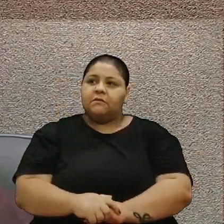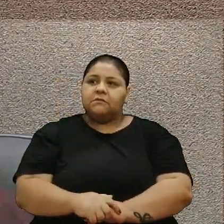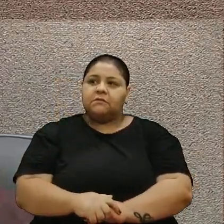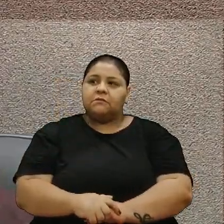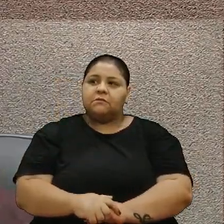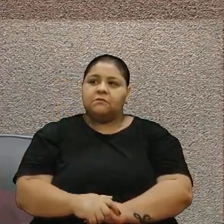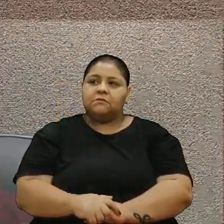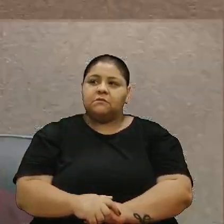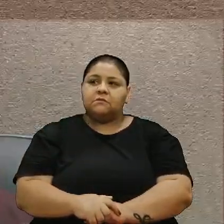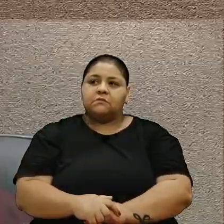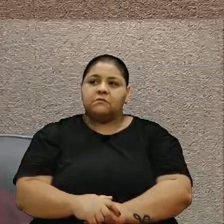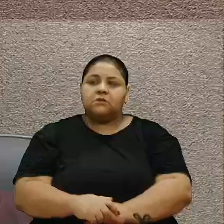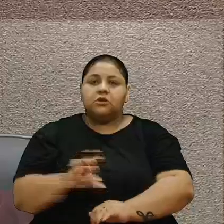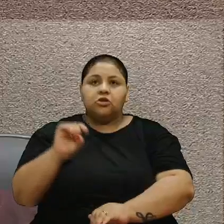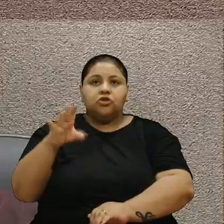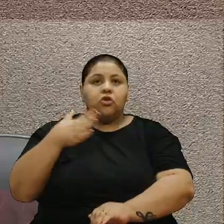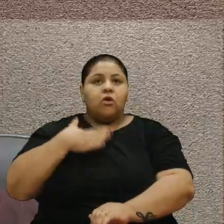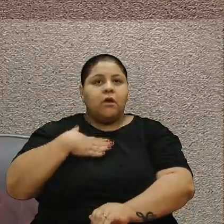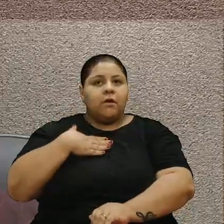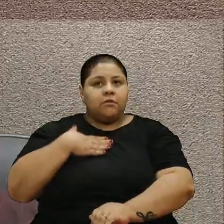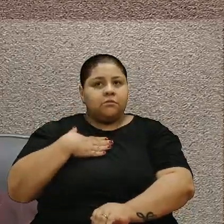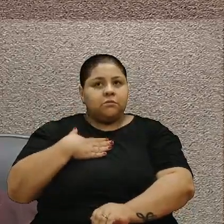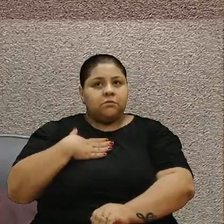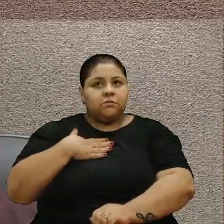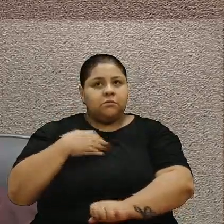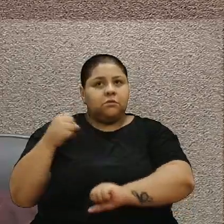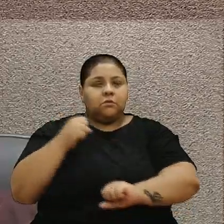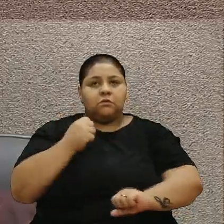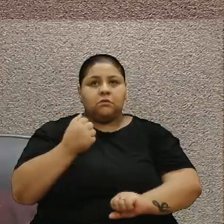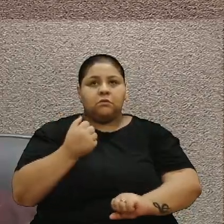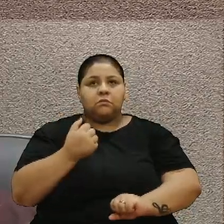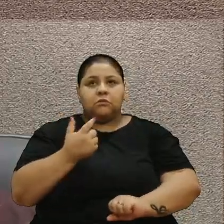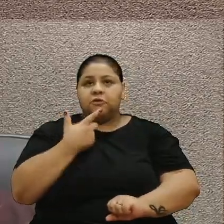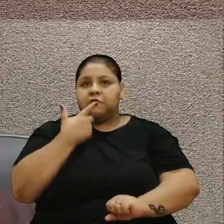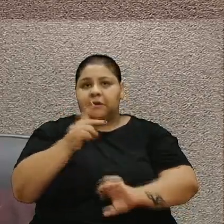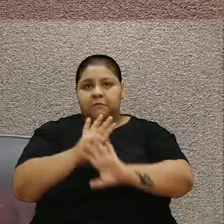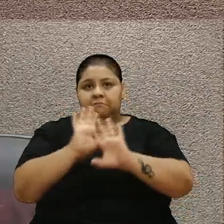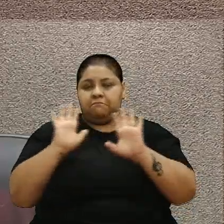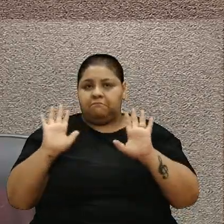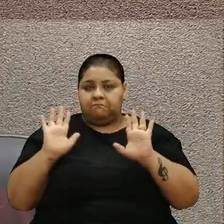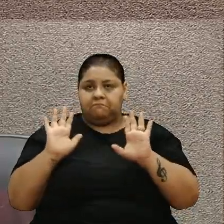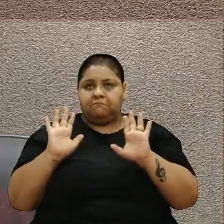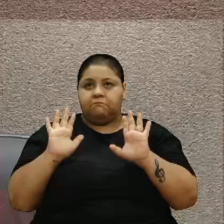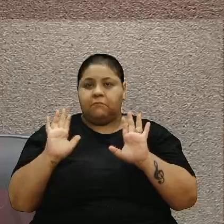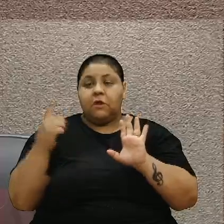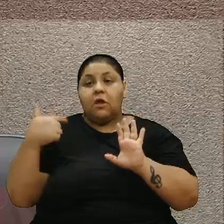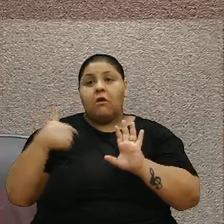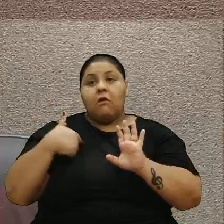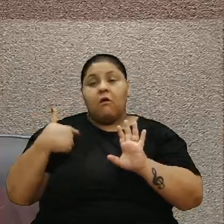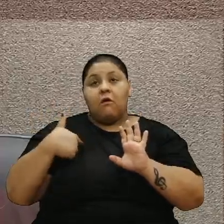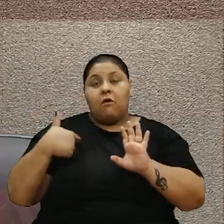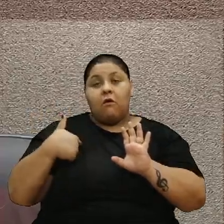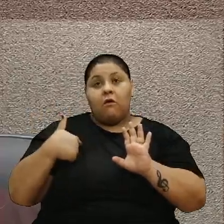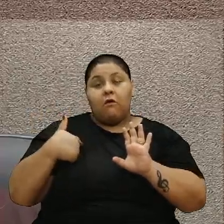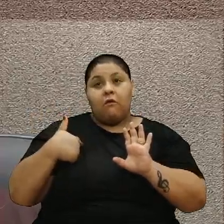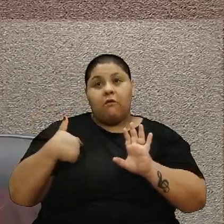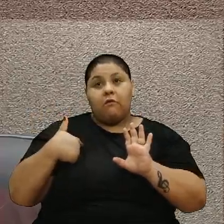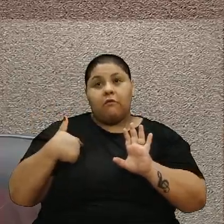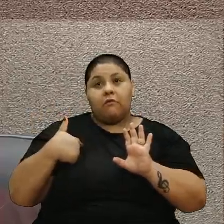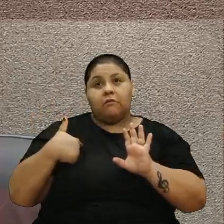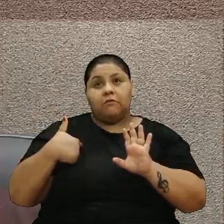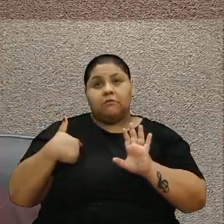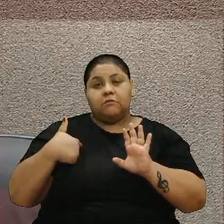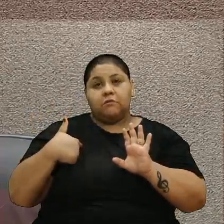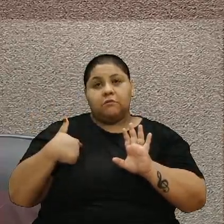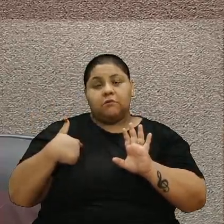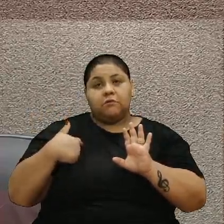ninguém mais, além de mim, pode fazer esse comentário. Eu faço das palavras